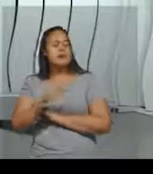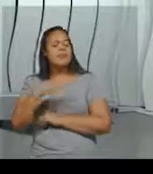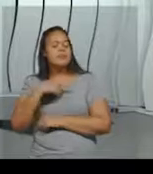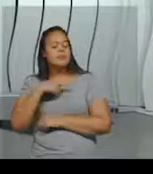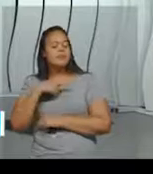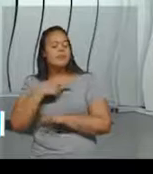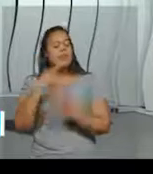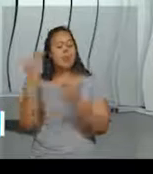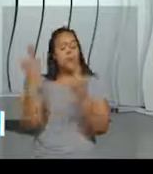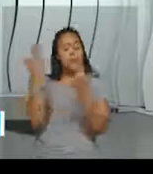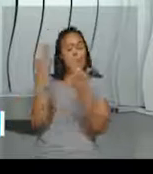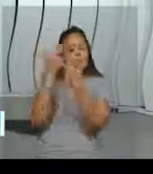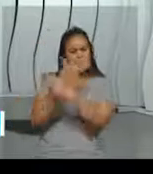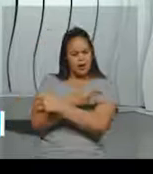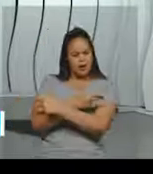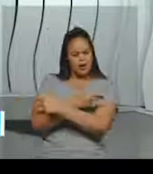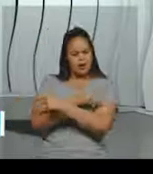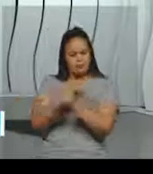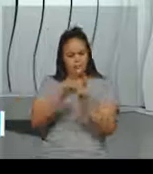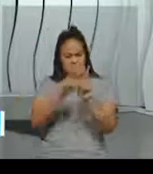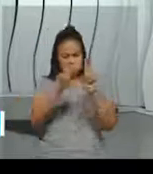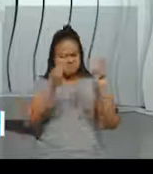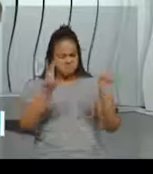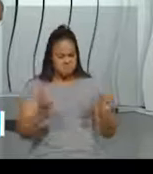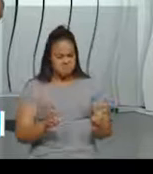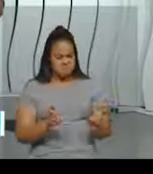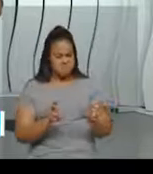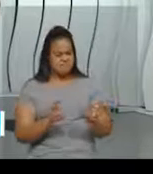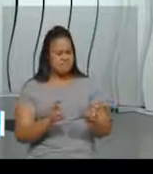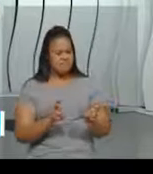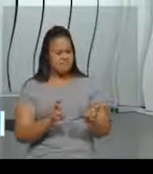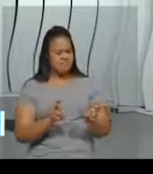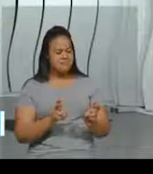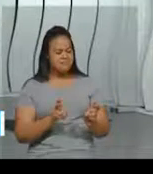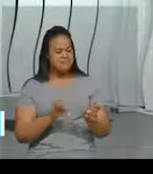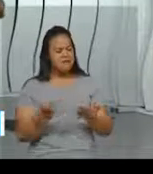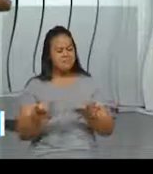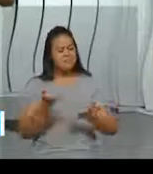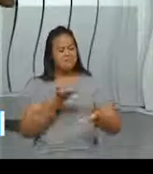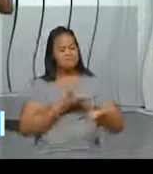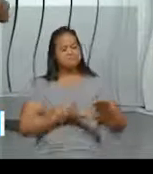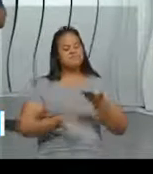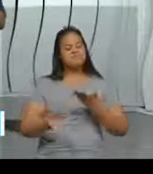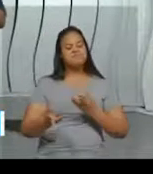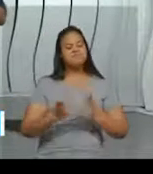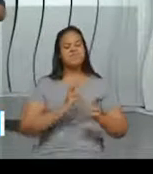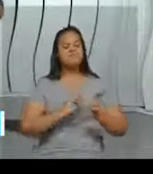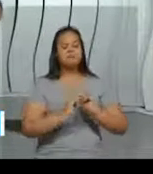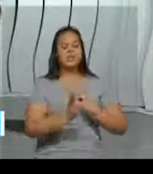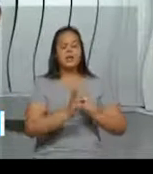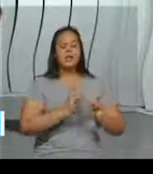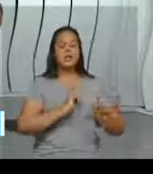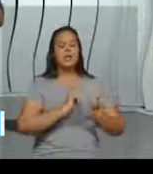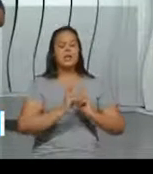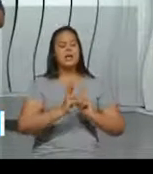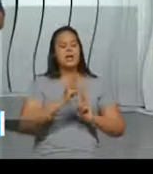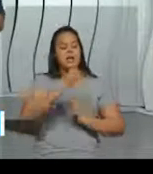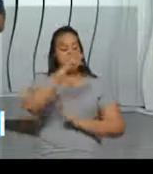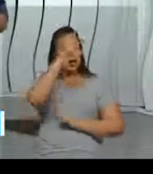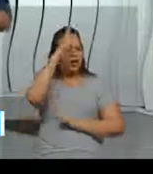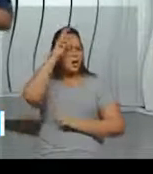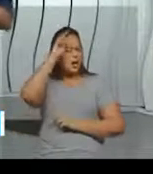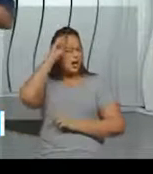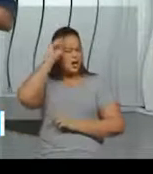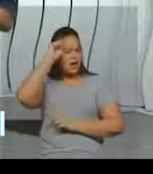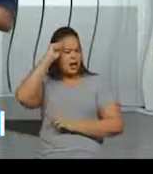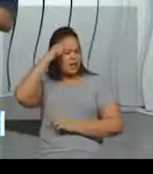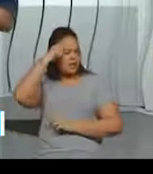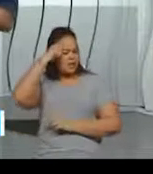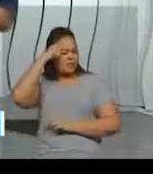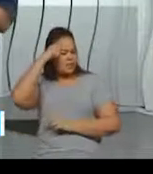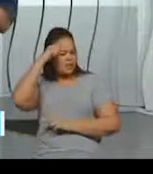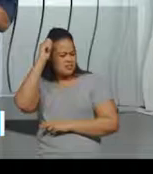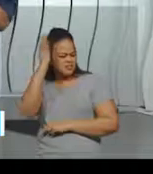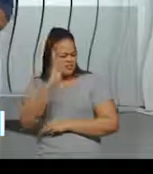falar bastante dessa relação que os afrodescendentes brasileiros